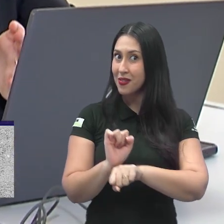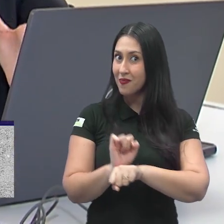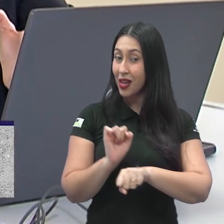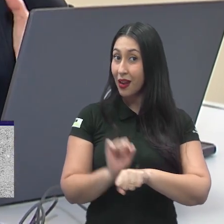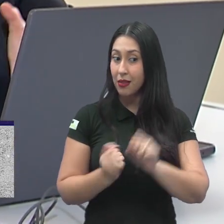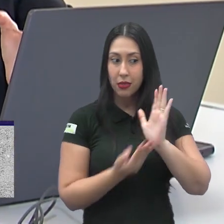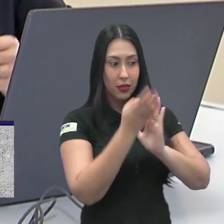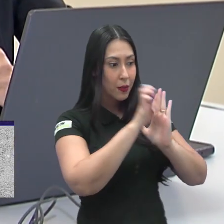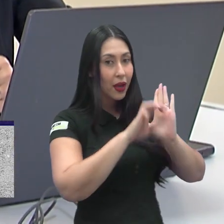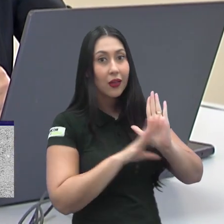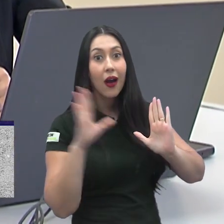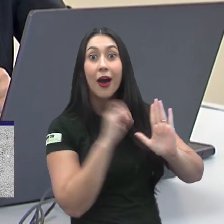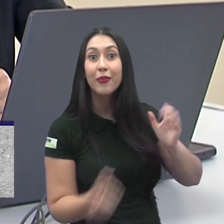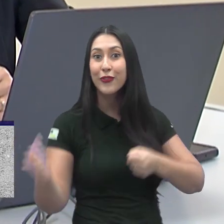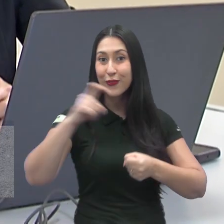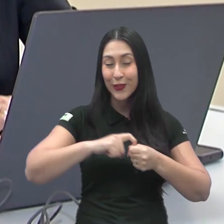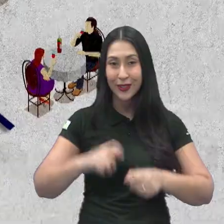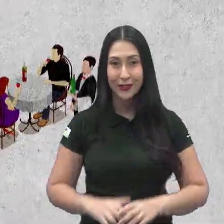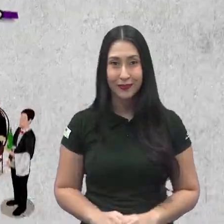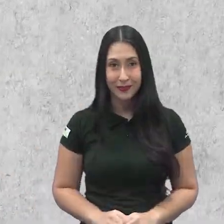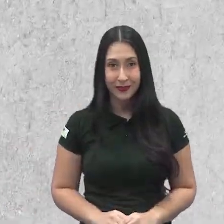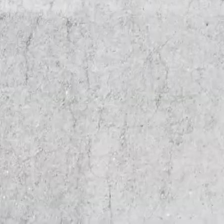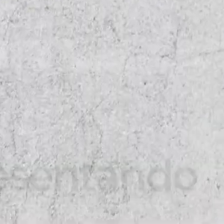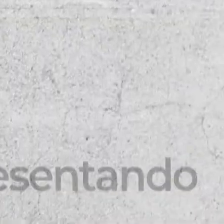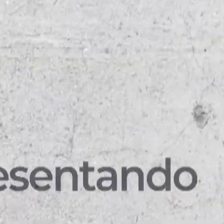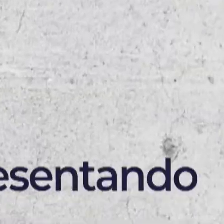Fica com a gente, o Estação Mercado volta já.